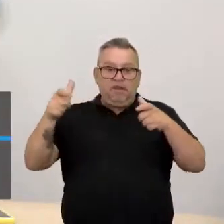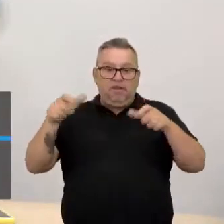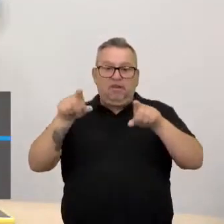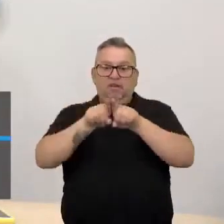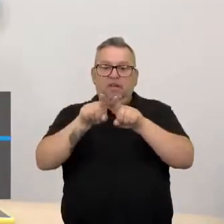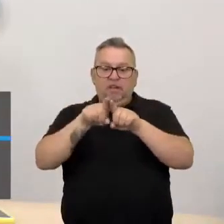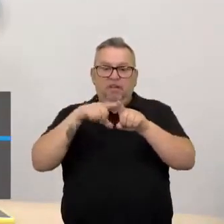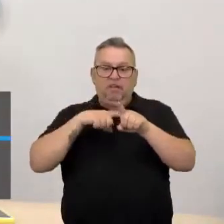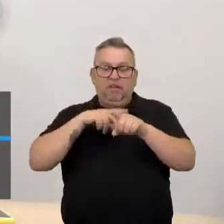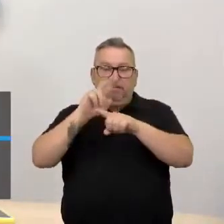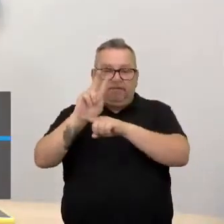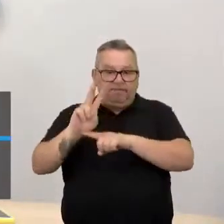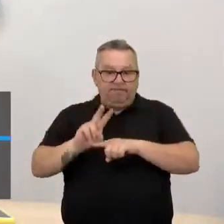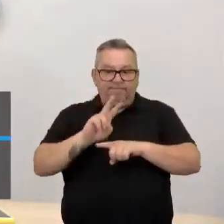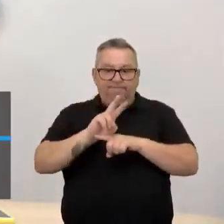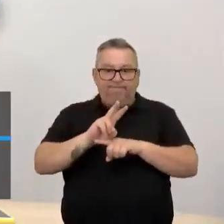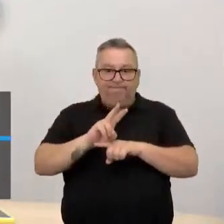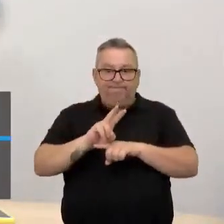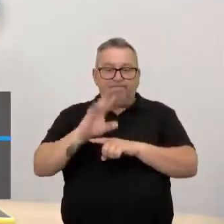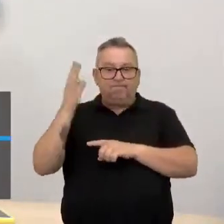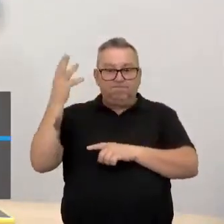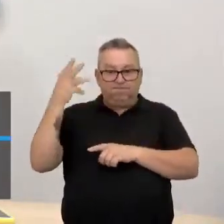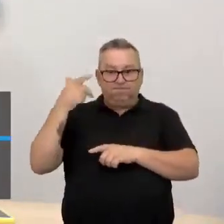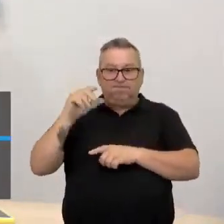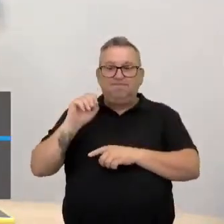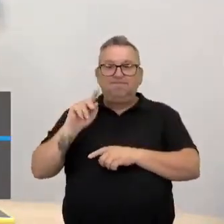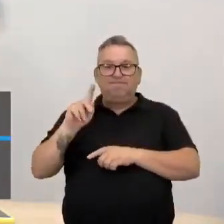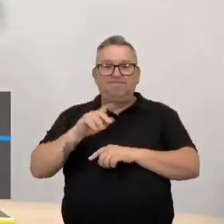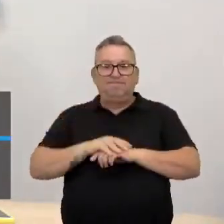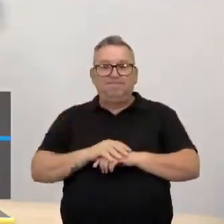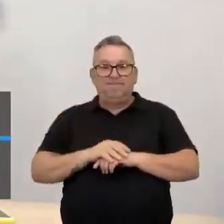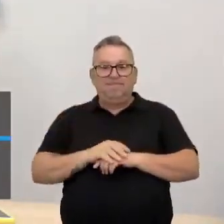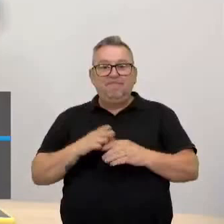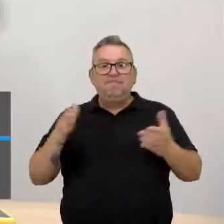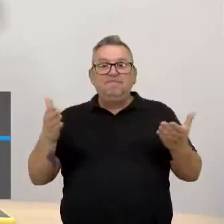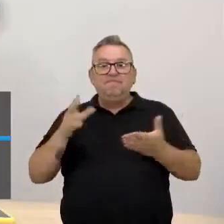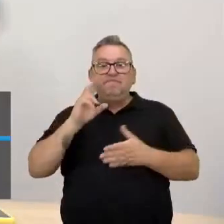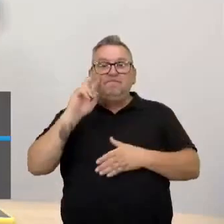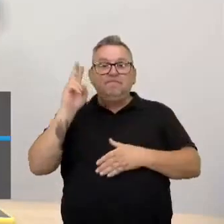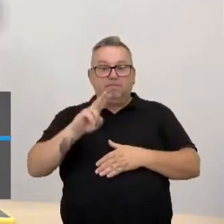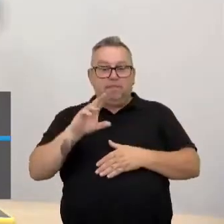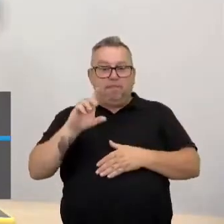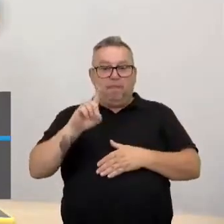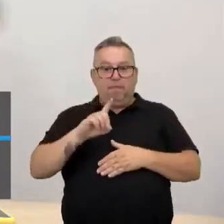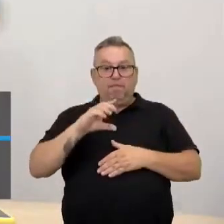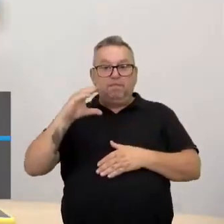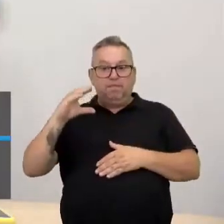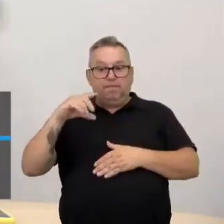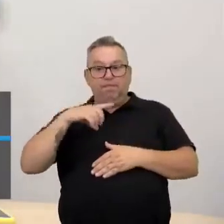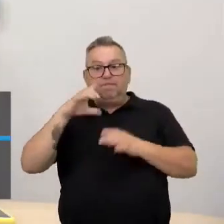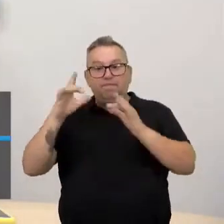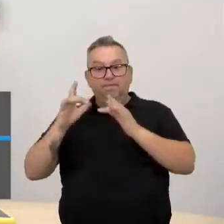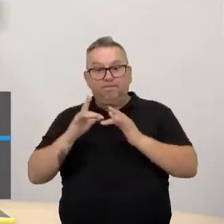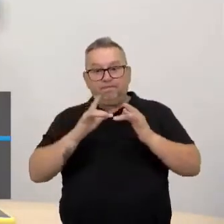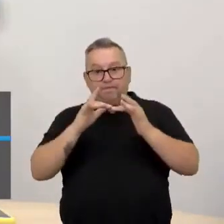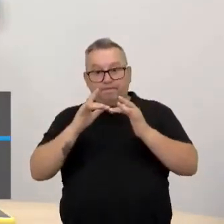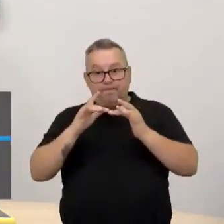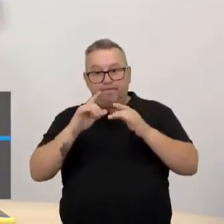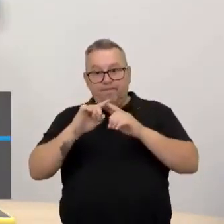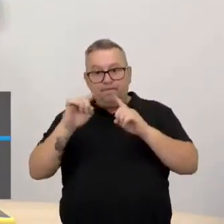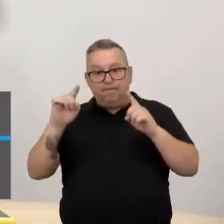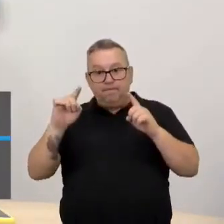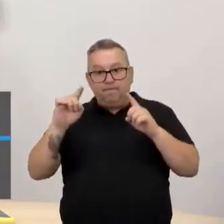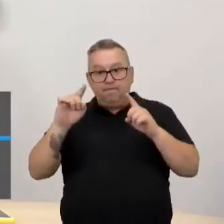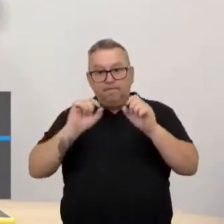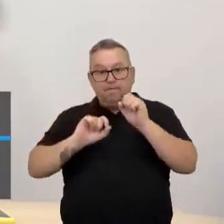como também a criação de animais, tá certo? Então a gente vê que a emissão de dióxido de carbono está mais relacionado aí, no caso